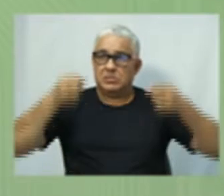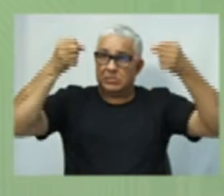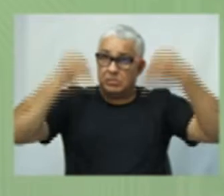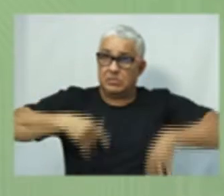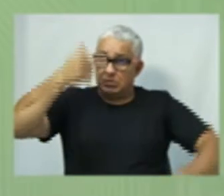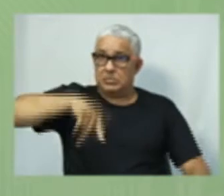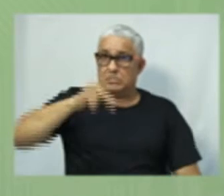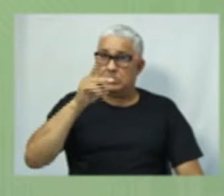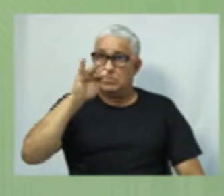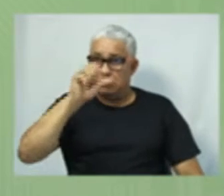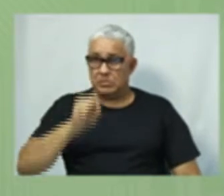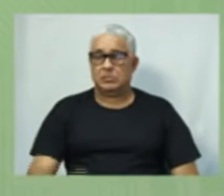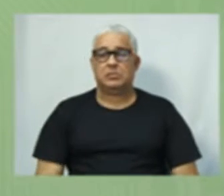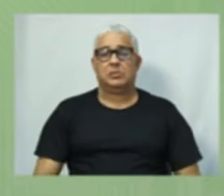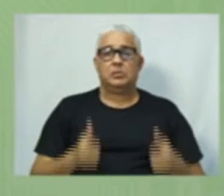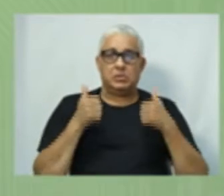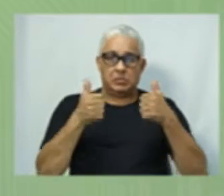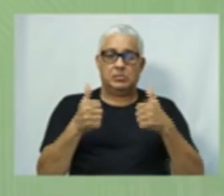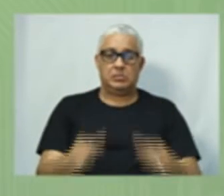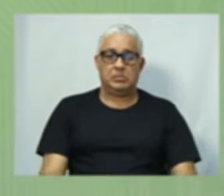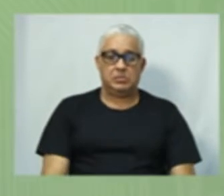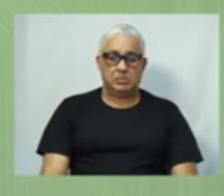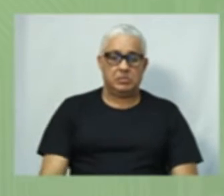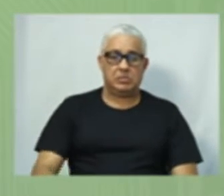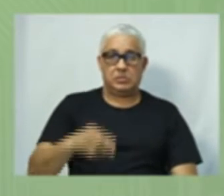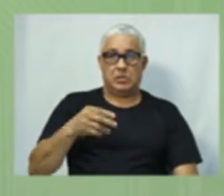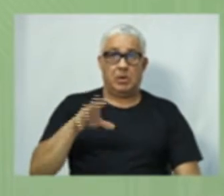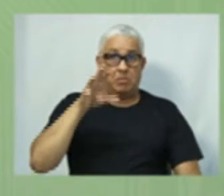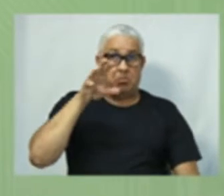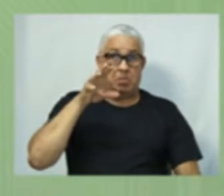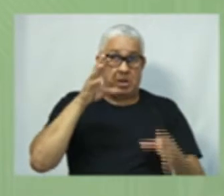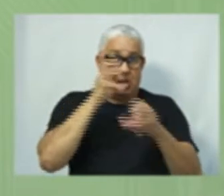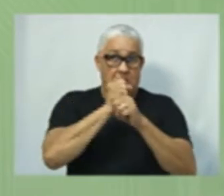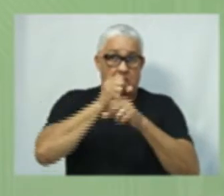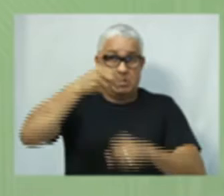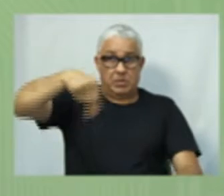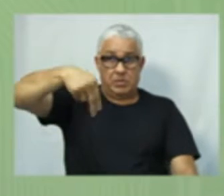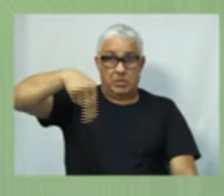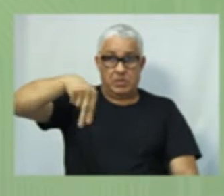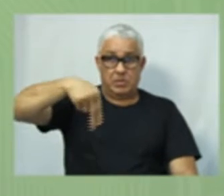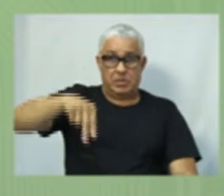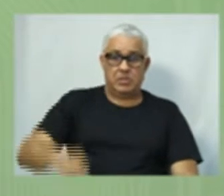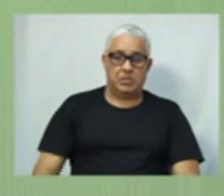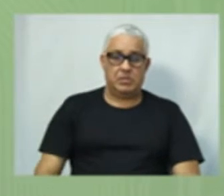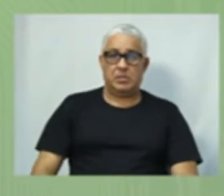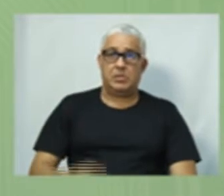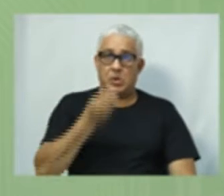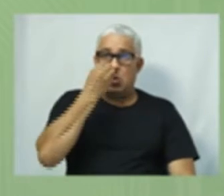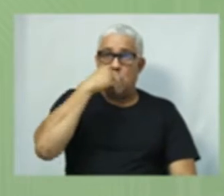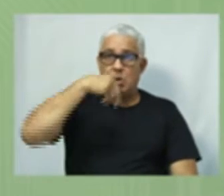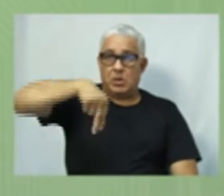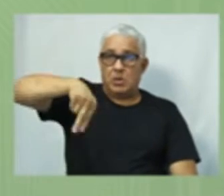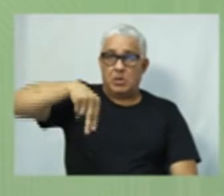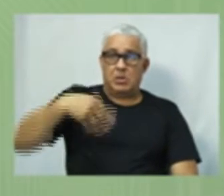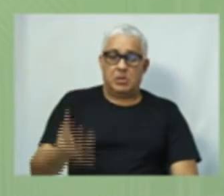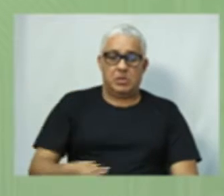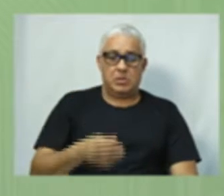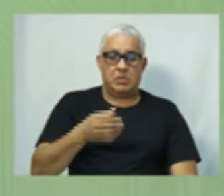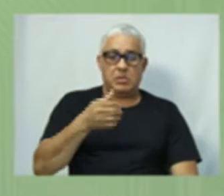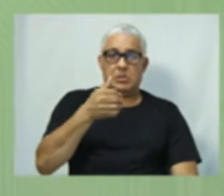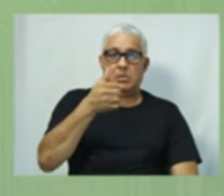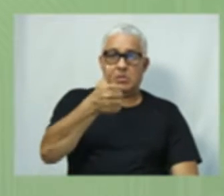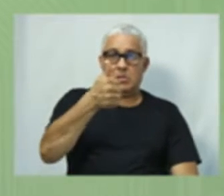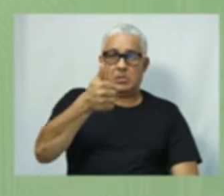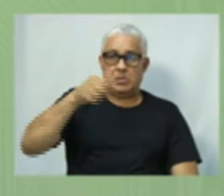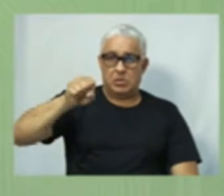como é o PIS? Explico. Vamos pegar novembro, então. Qual foi o lucro lá de novembro?